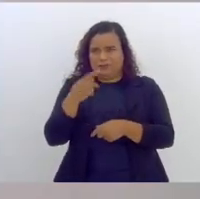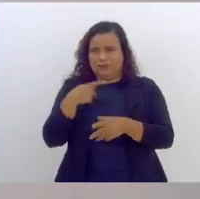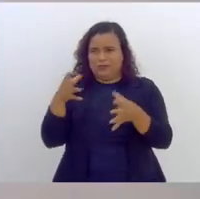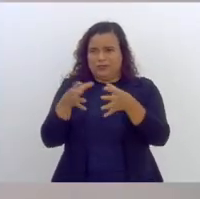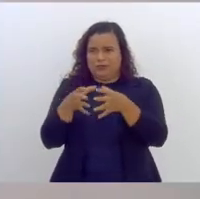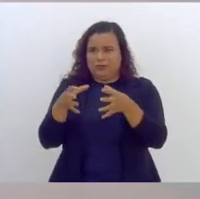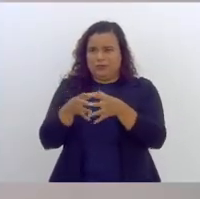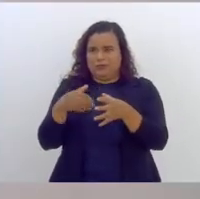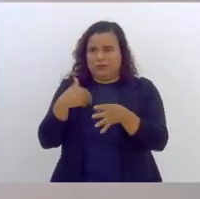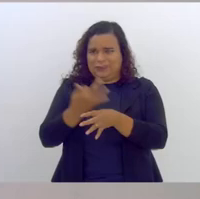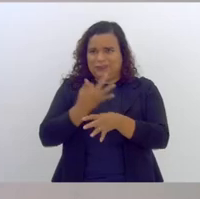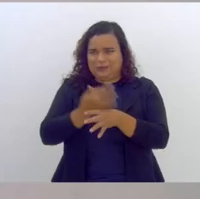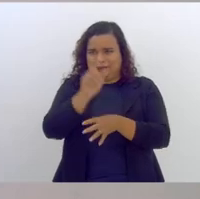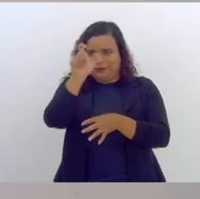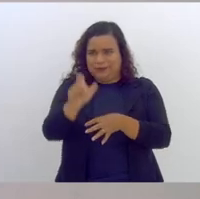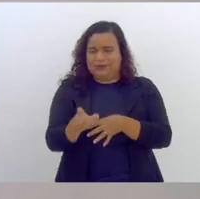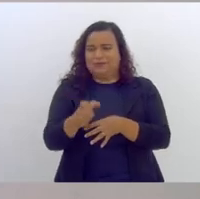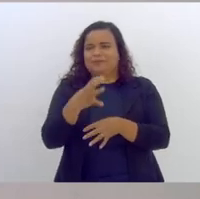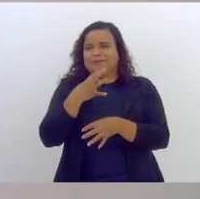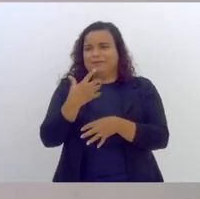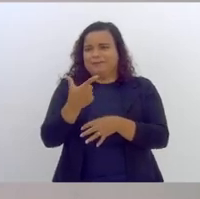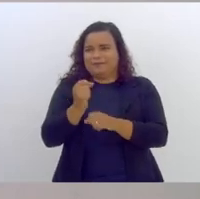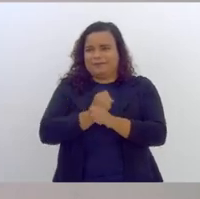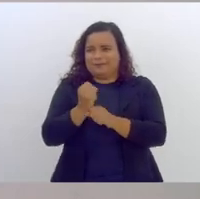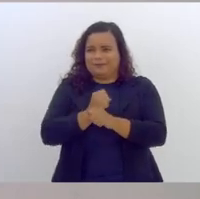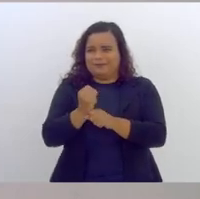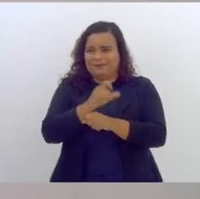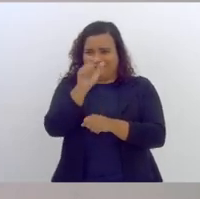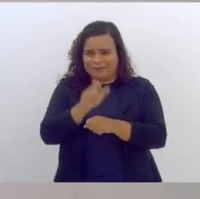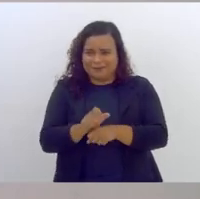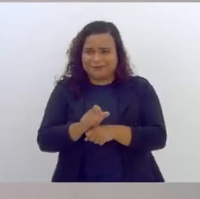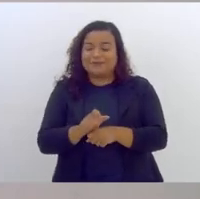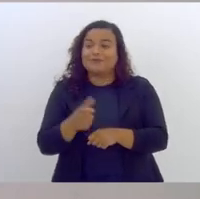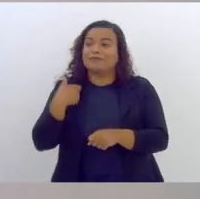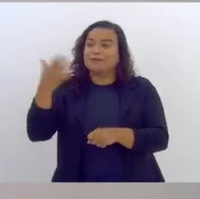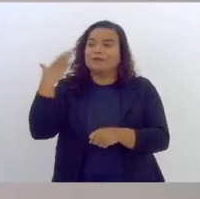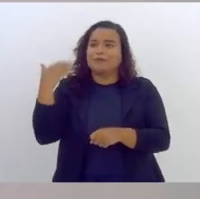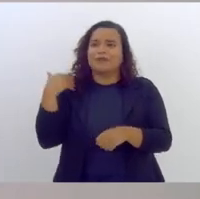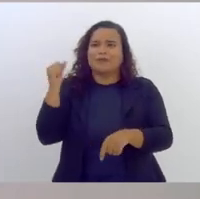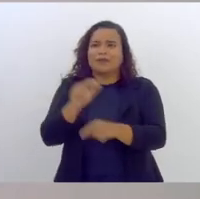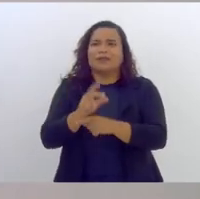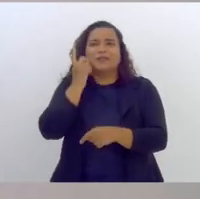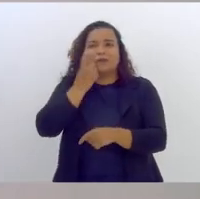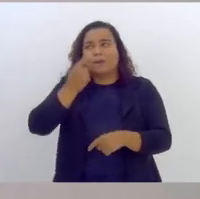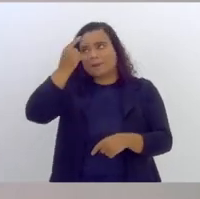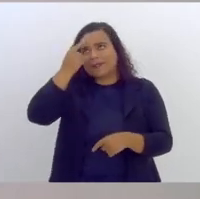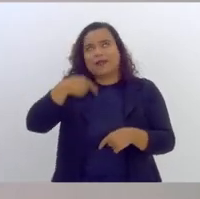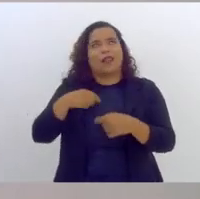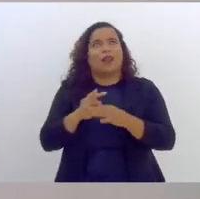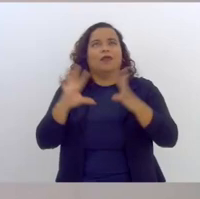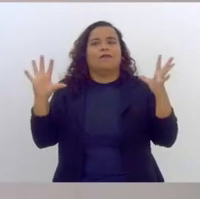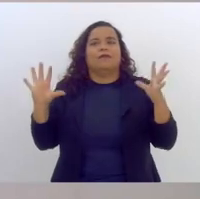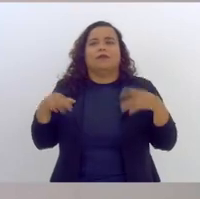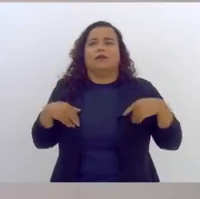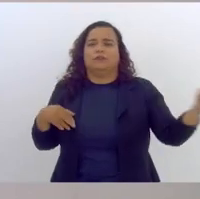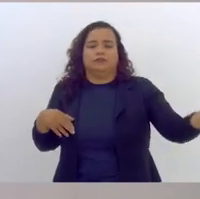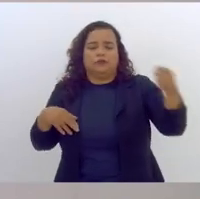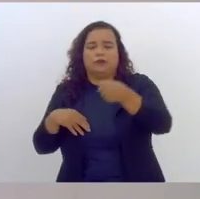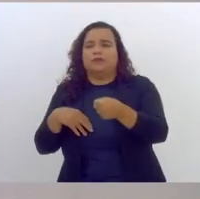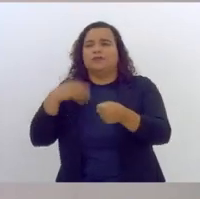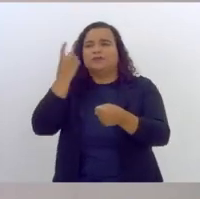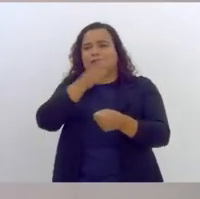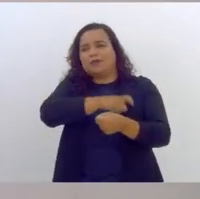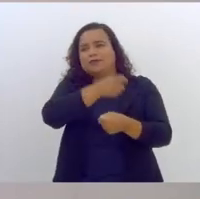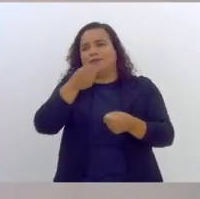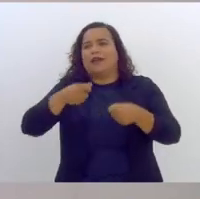aturo há 20 anos e aí quando eu me tornei Deputado eu falei bom me livrei do Marcelo aí colocaram ele como assessor parlamentar